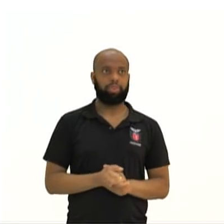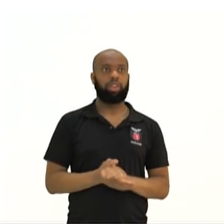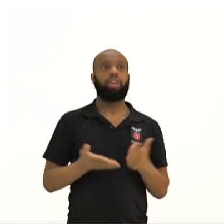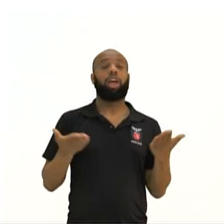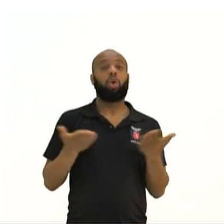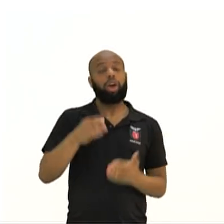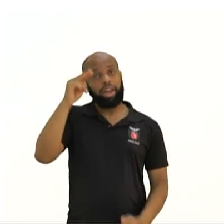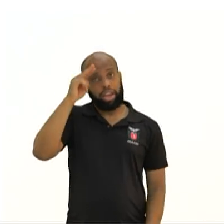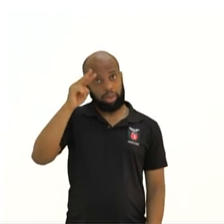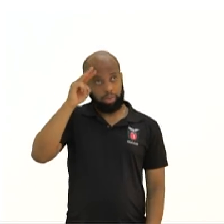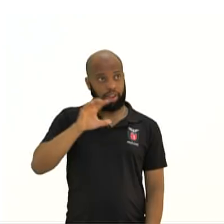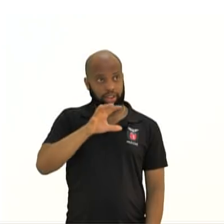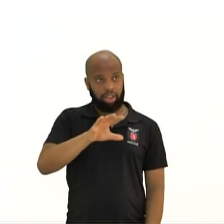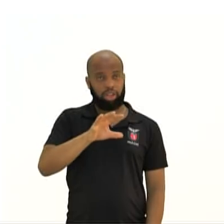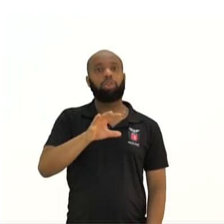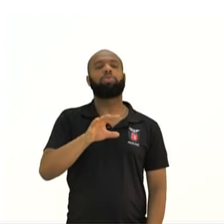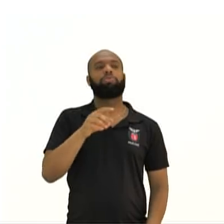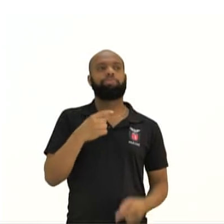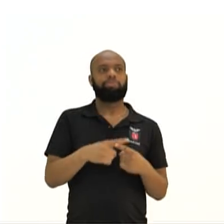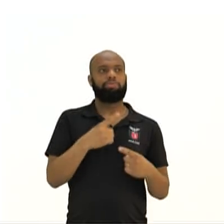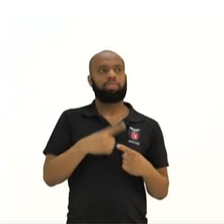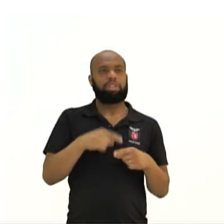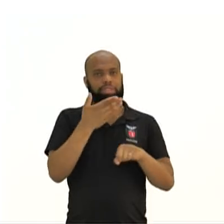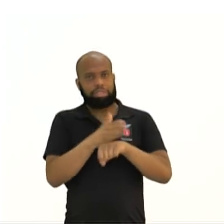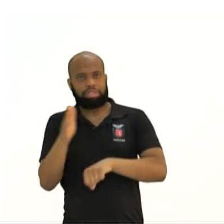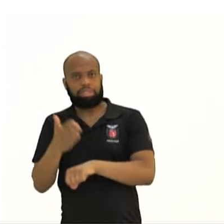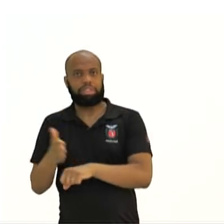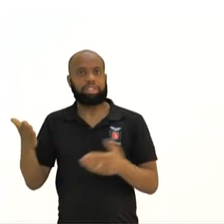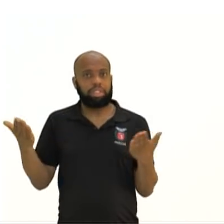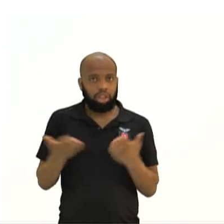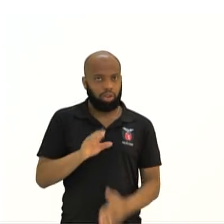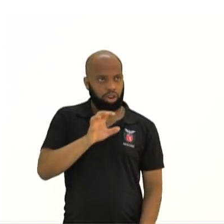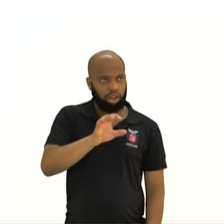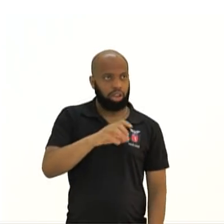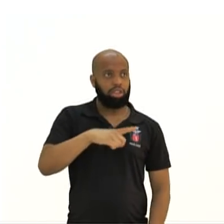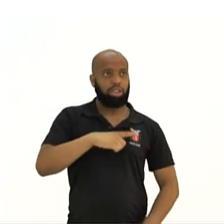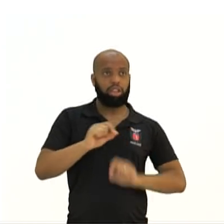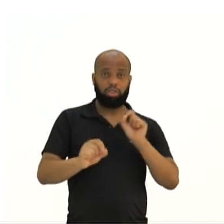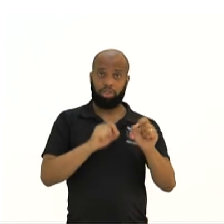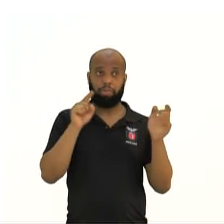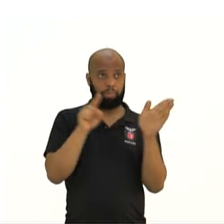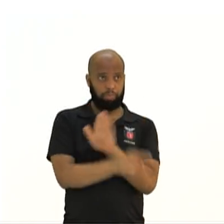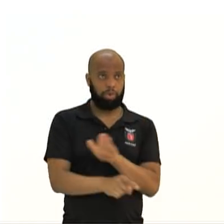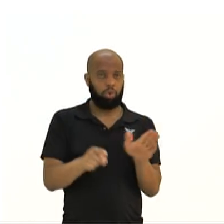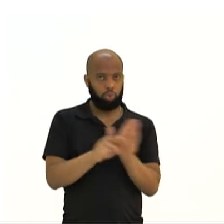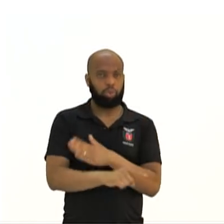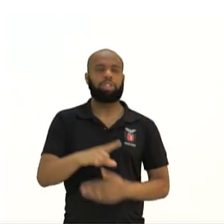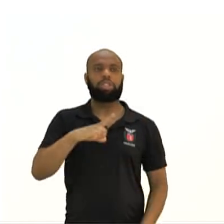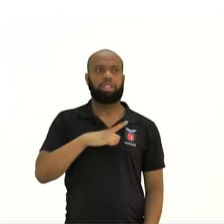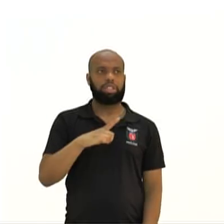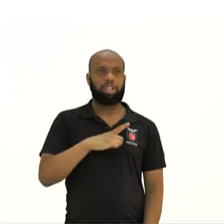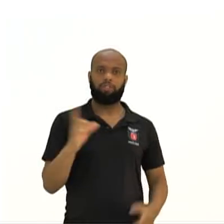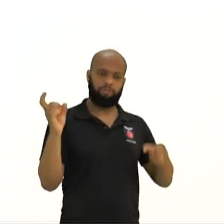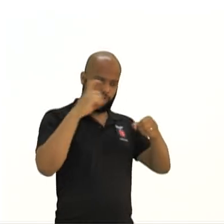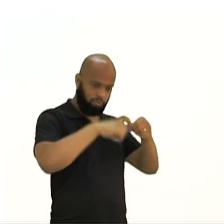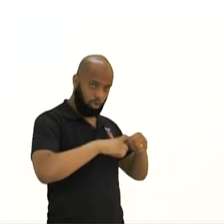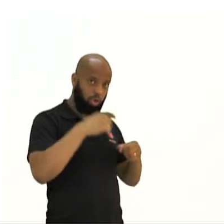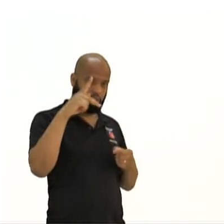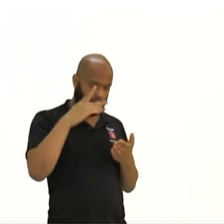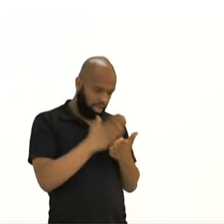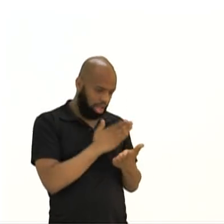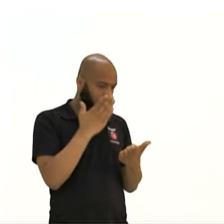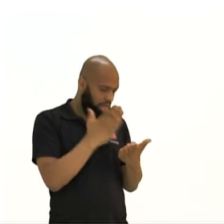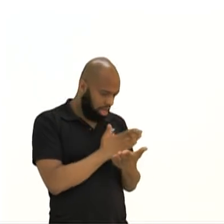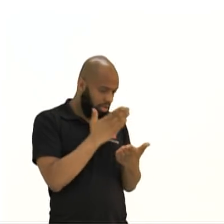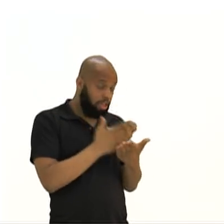E para lembrar, então, para a gente praticar um pouquinho aqui, temos um exercício. Volta lá no seu caderno,